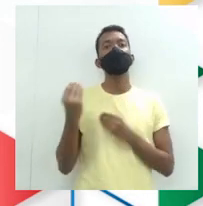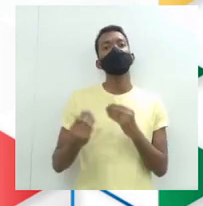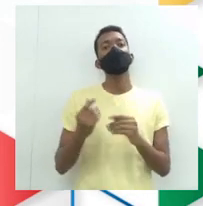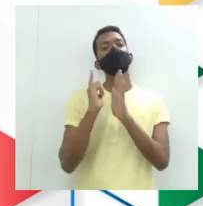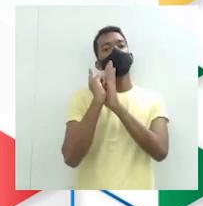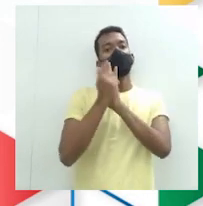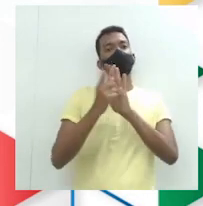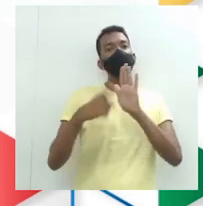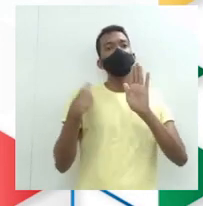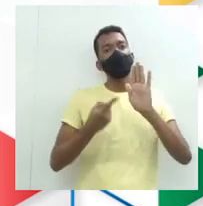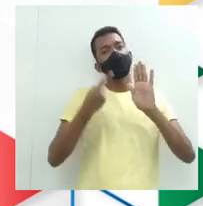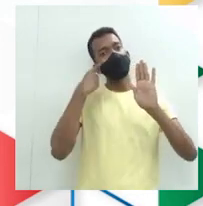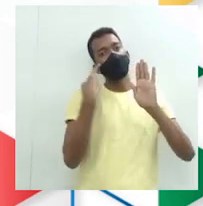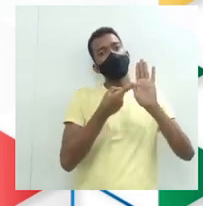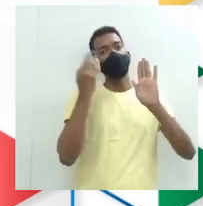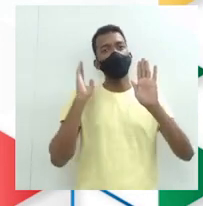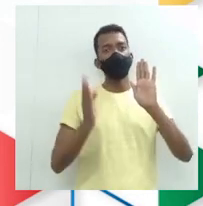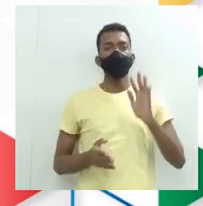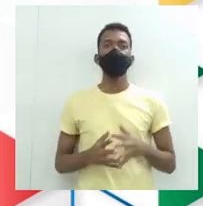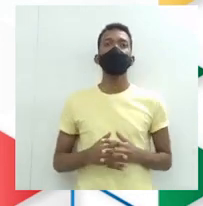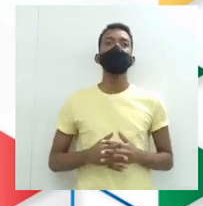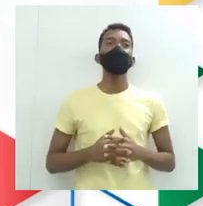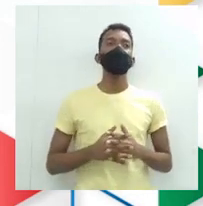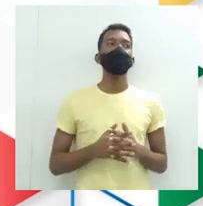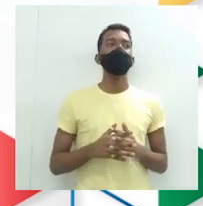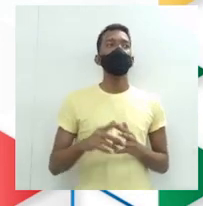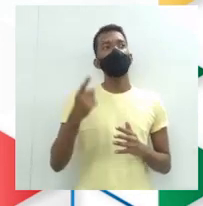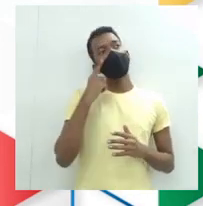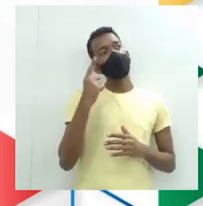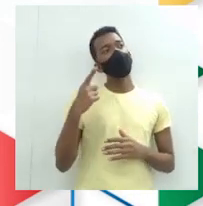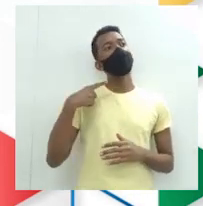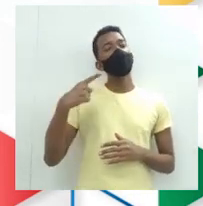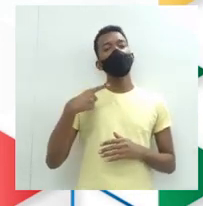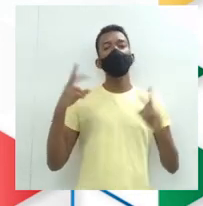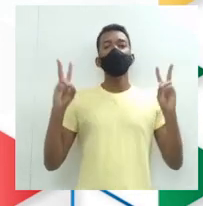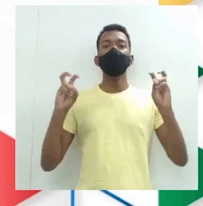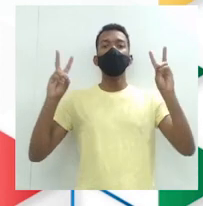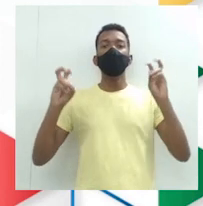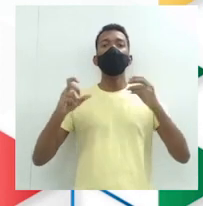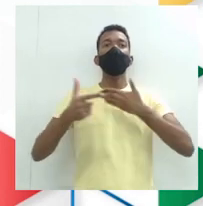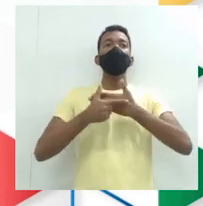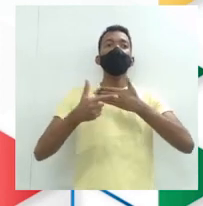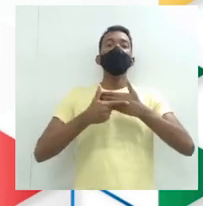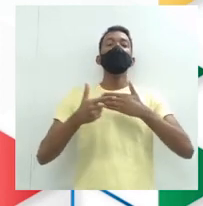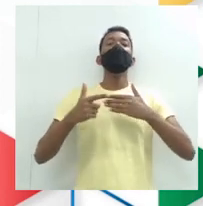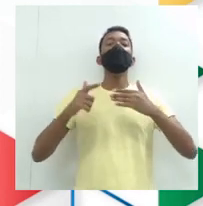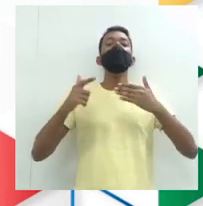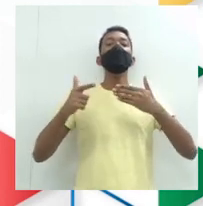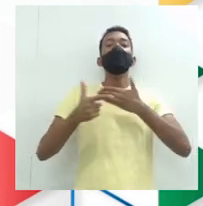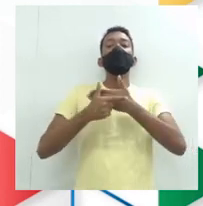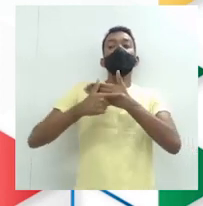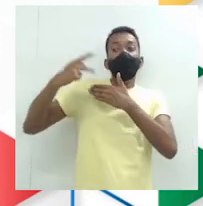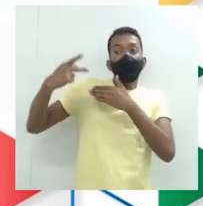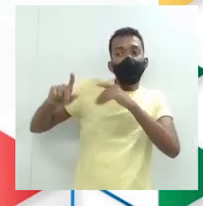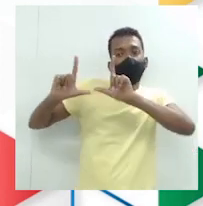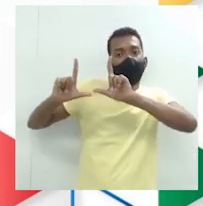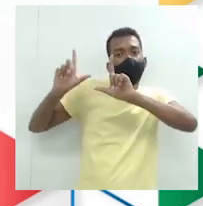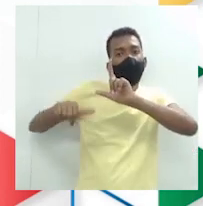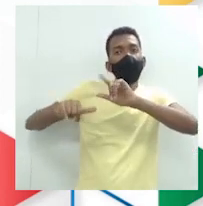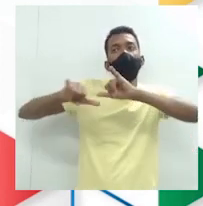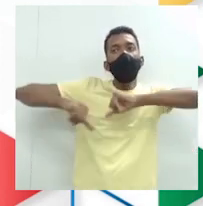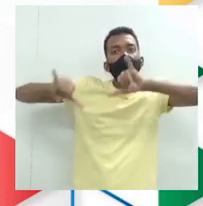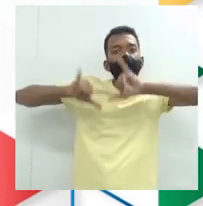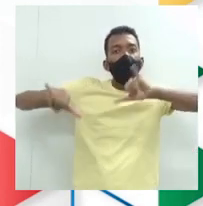vendo. Então, a gente tem a questão da função comercial. A linguagem, ela deve